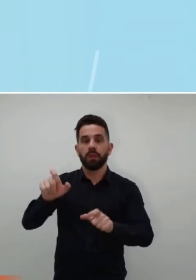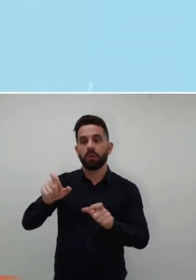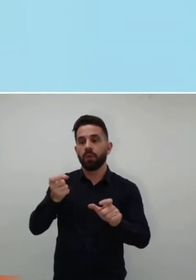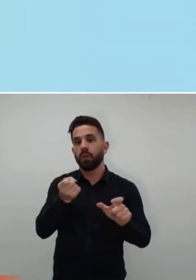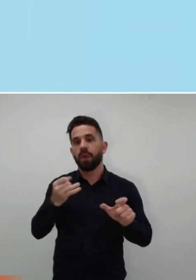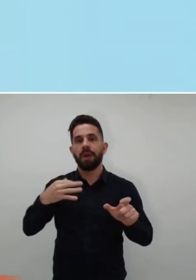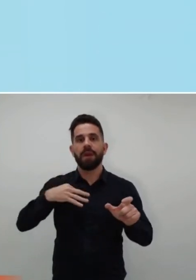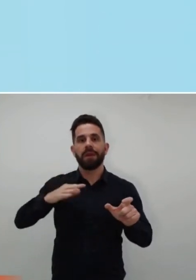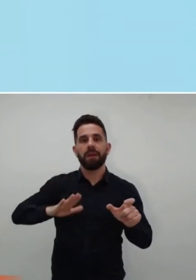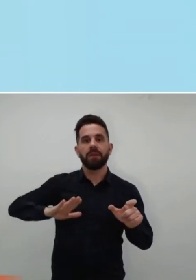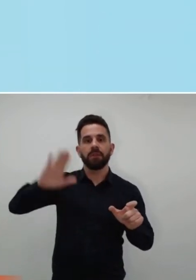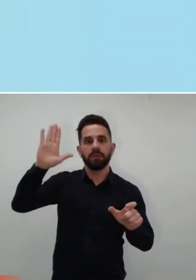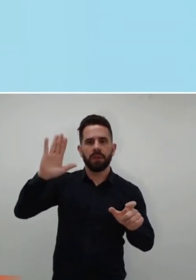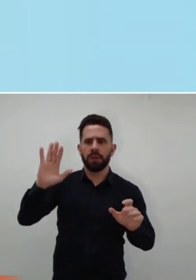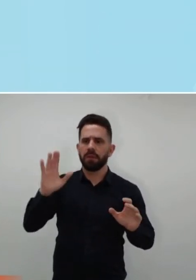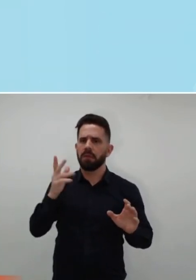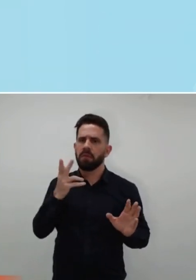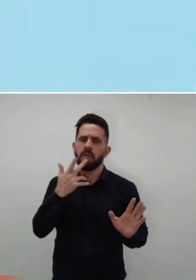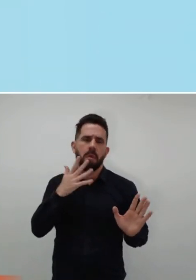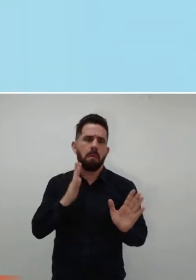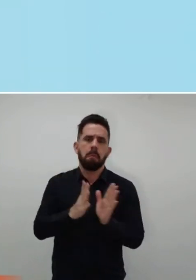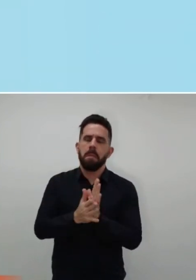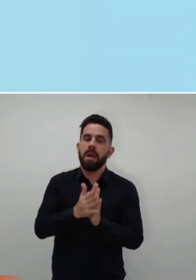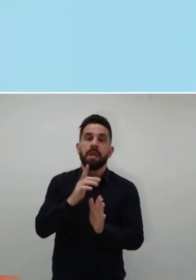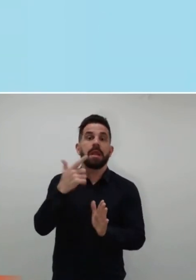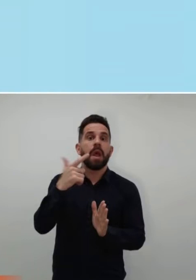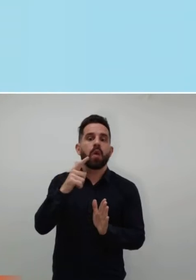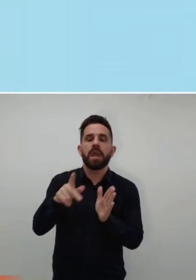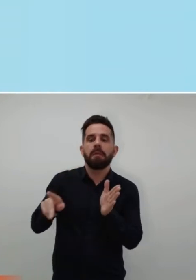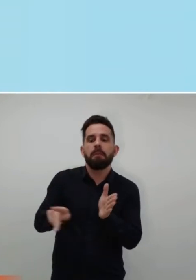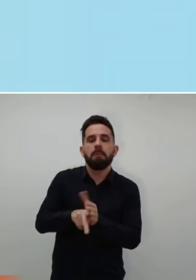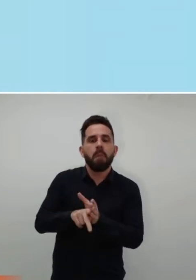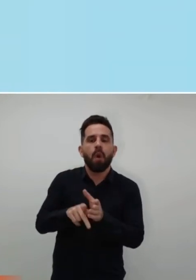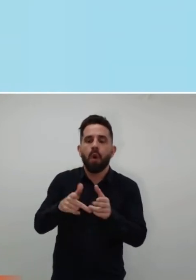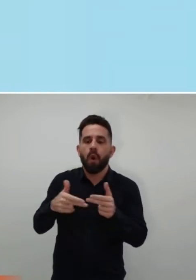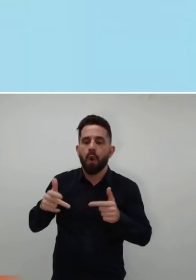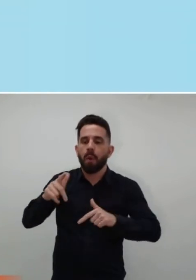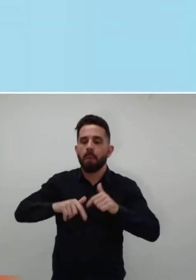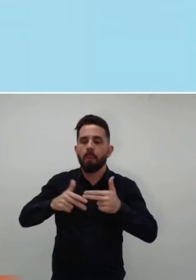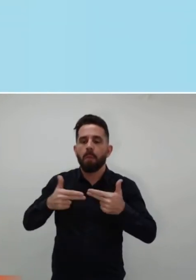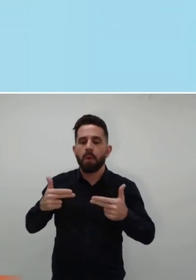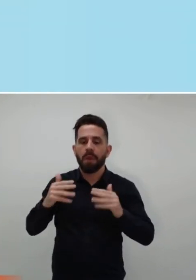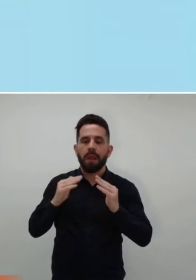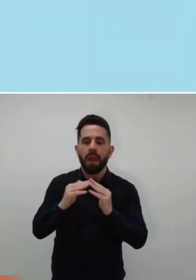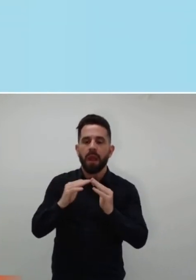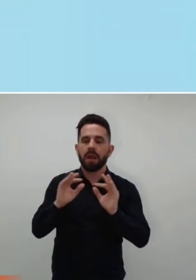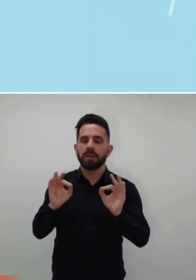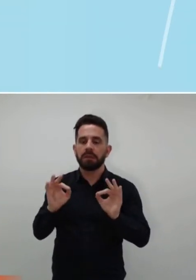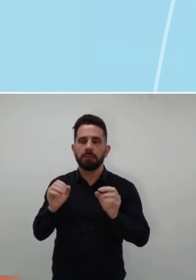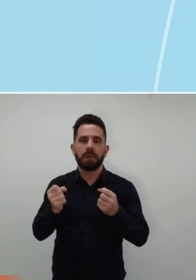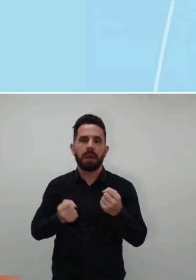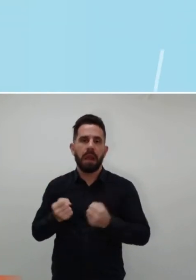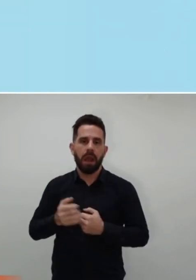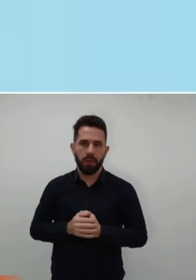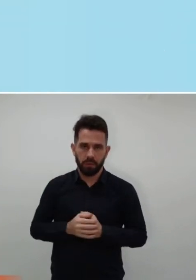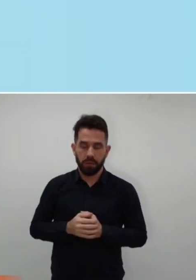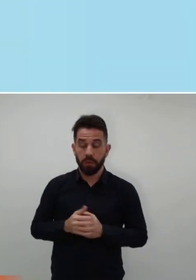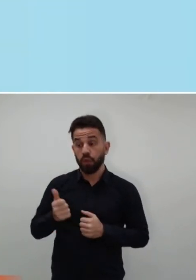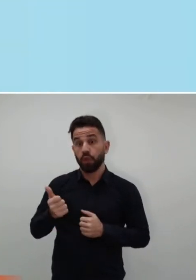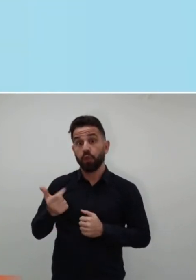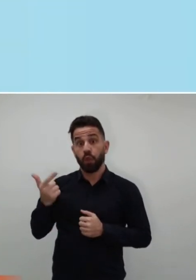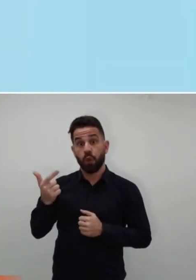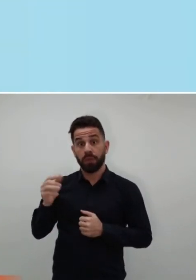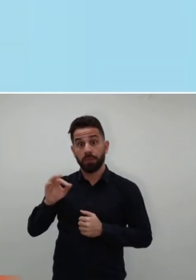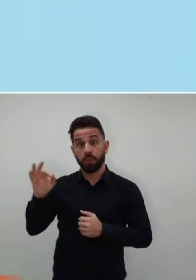nenhum patrimônio, candidatos que declararam não ter patrimônio. 12% dos candidatos são